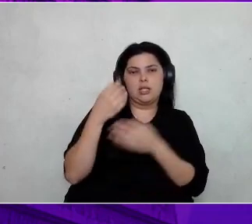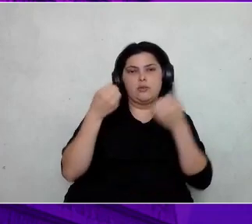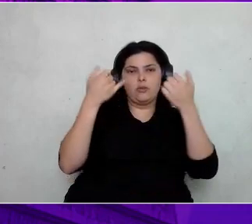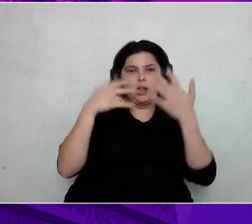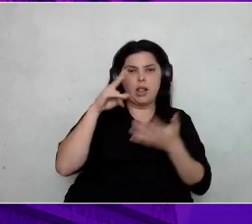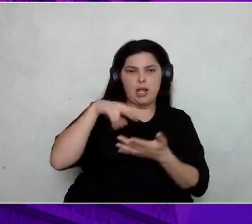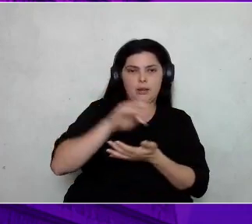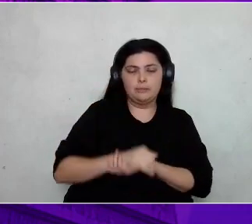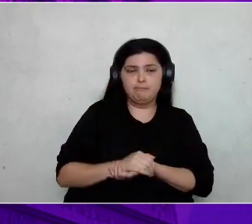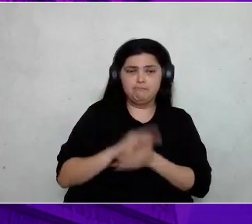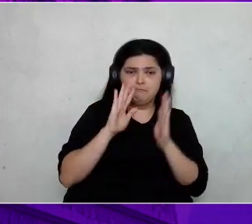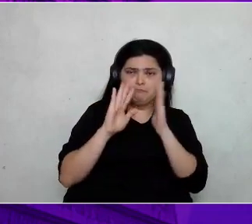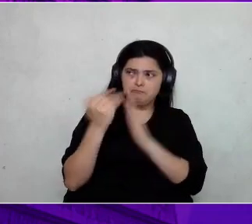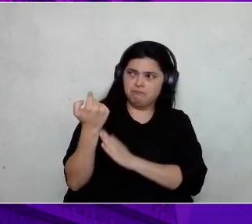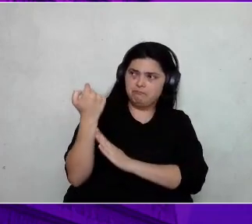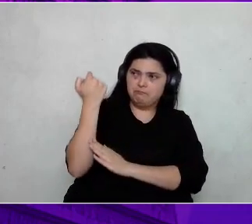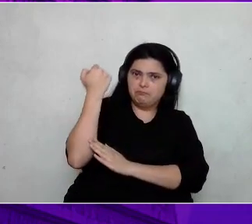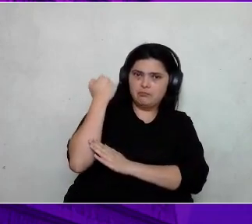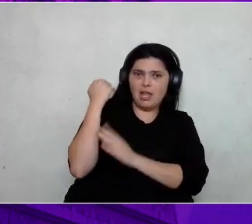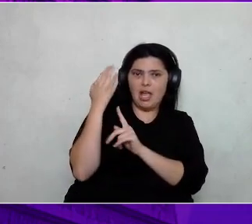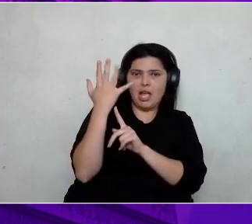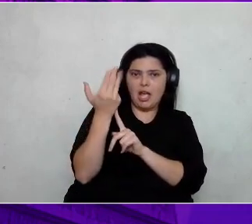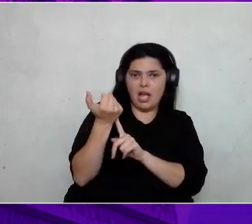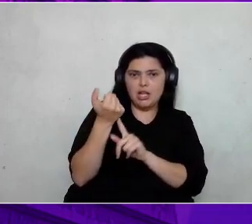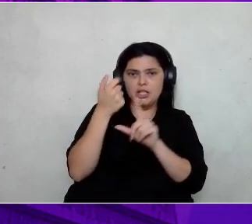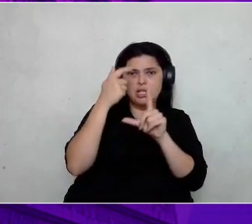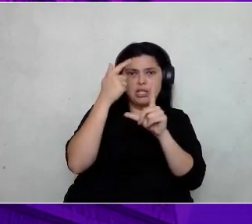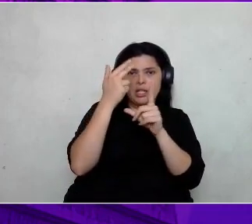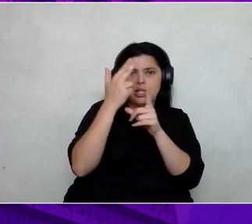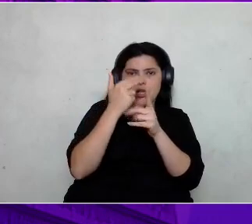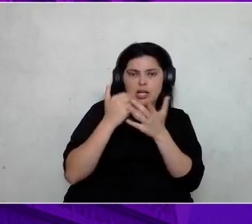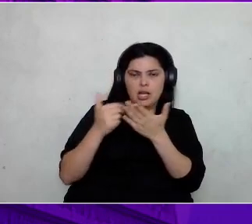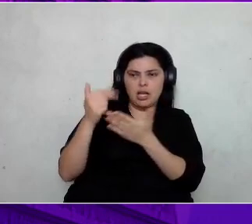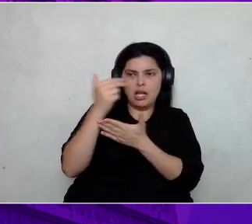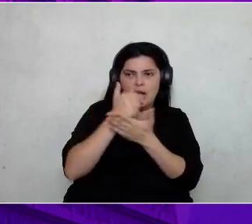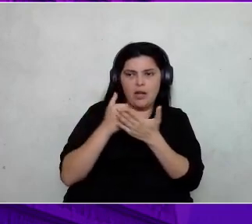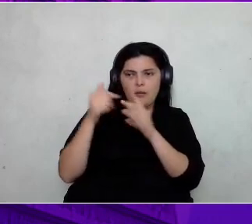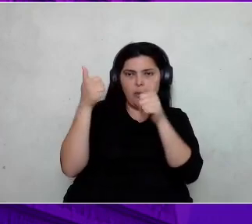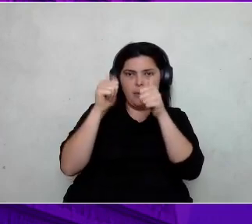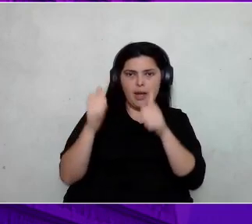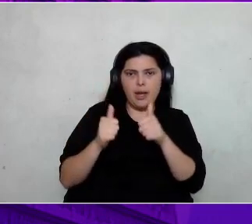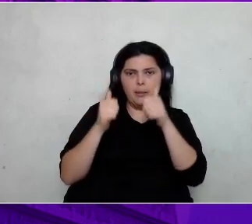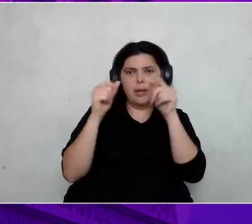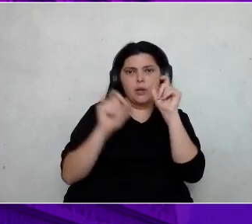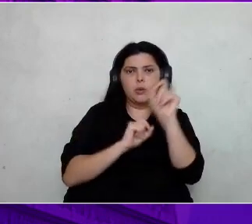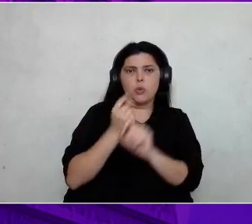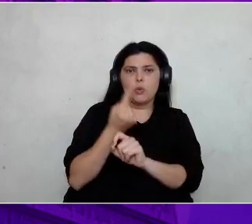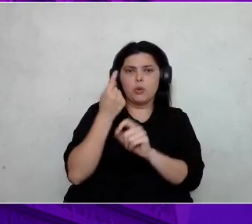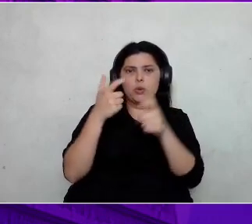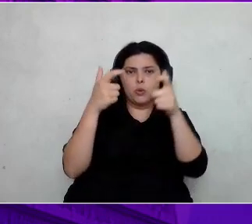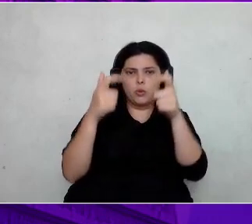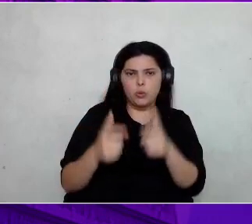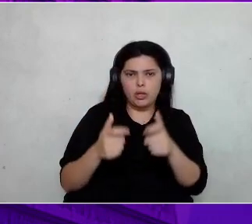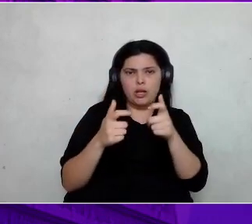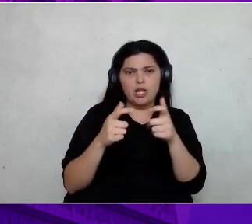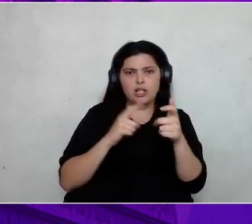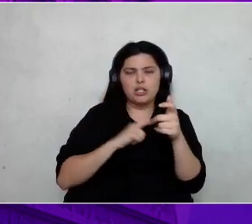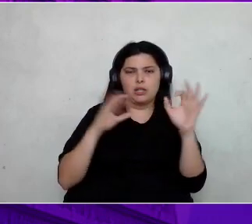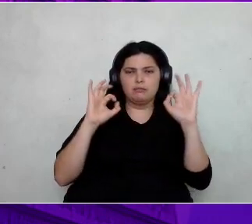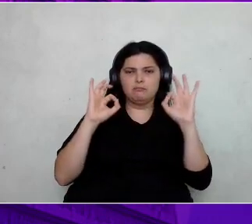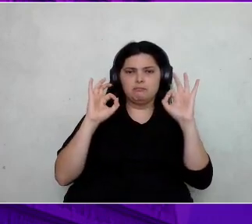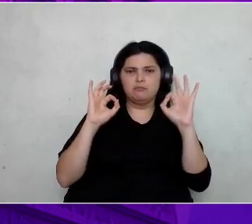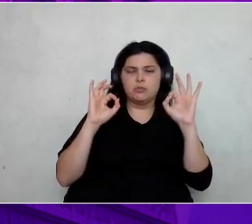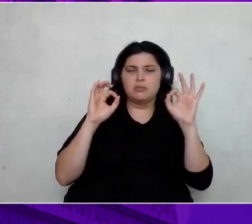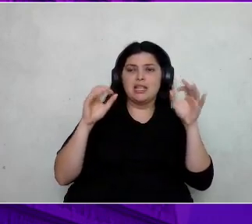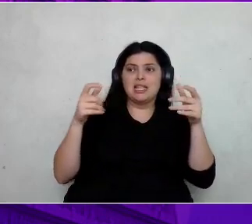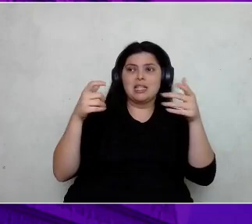Naquele império, a arte da cartografia logrou tal perfeição que o mapa de uma única província ocupava toda uma cidade, e o mapa